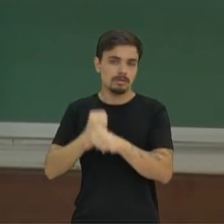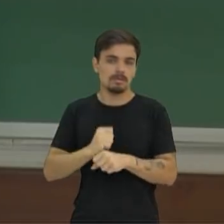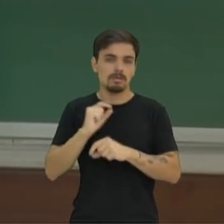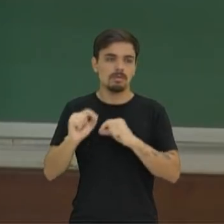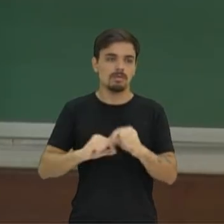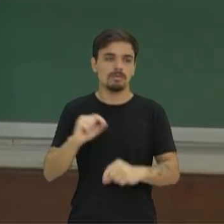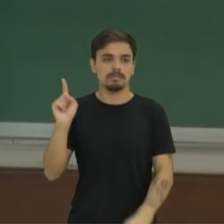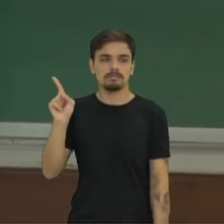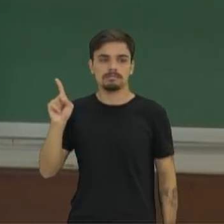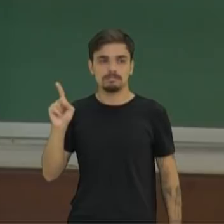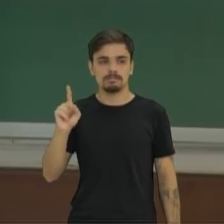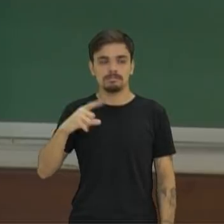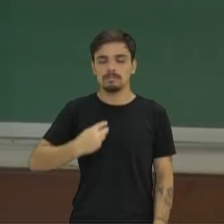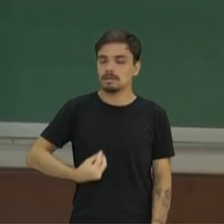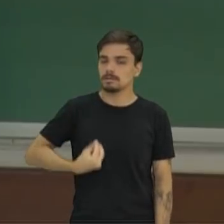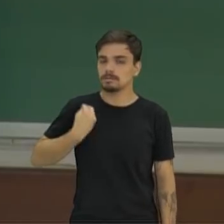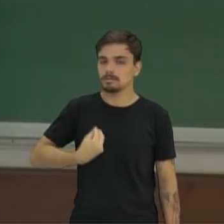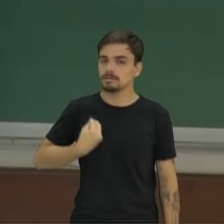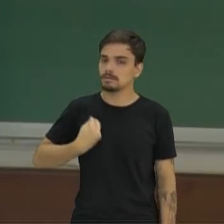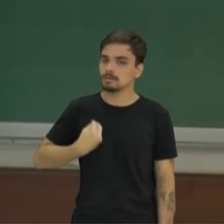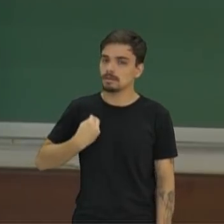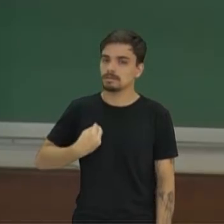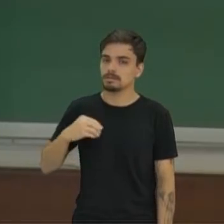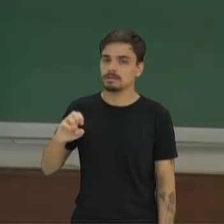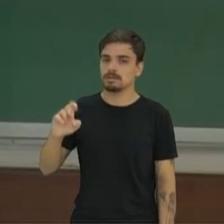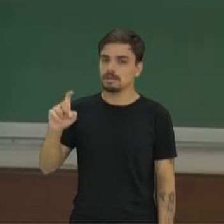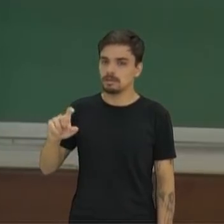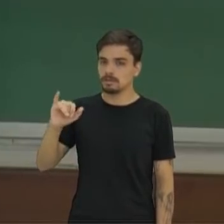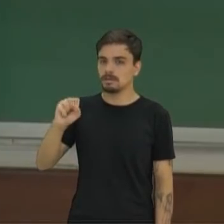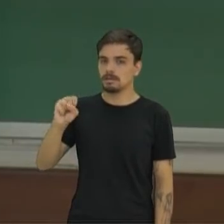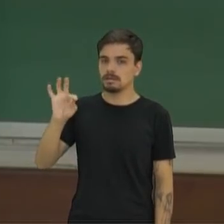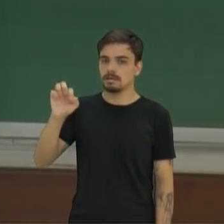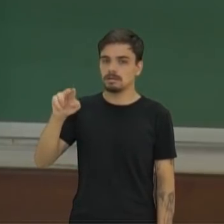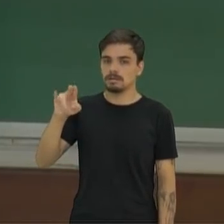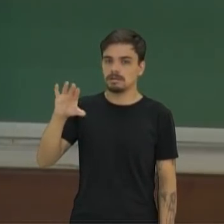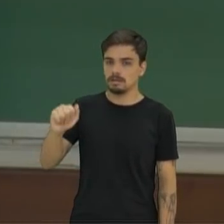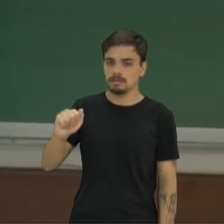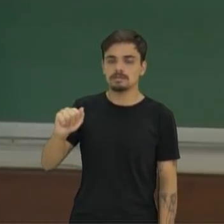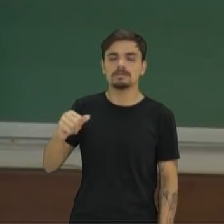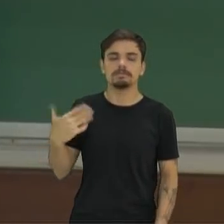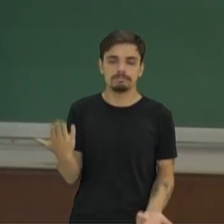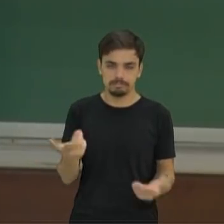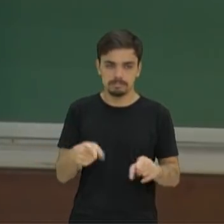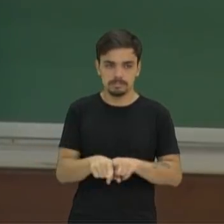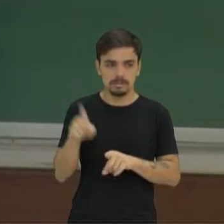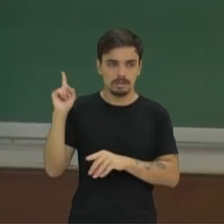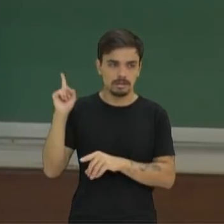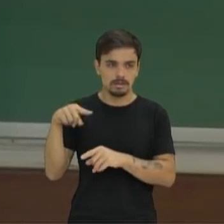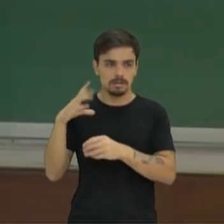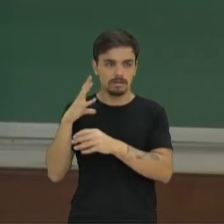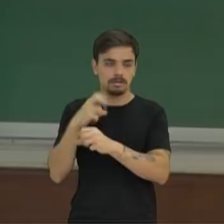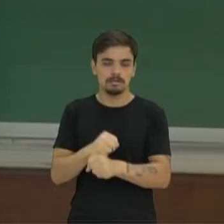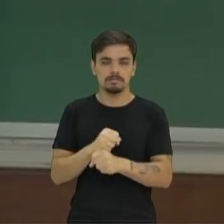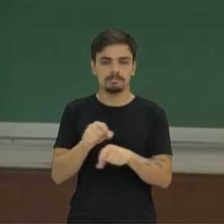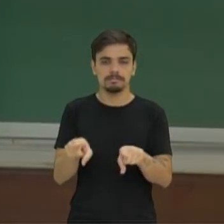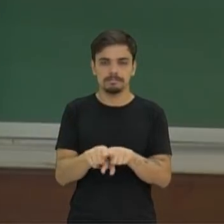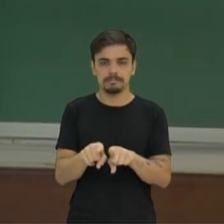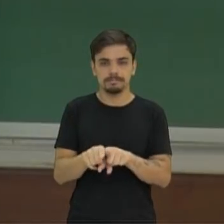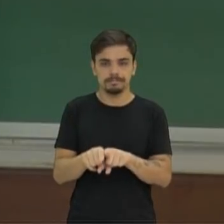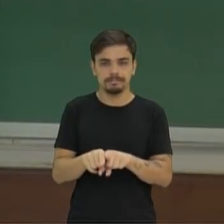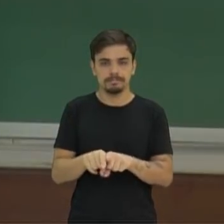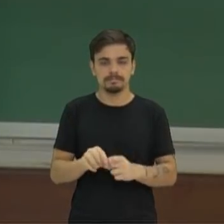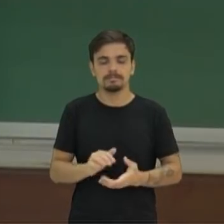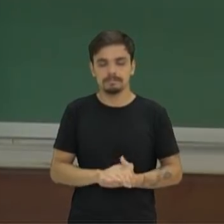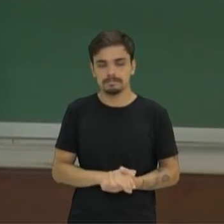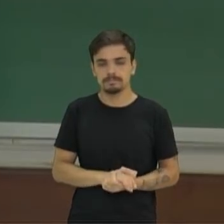retomando? Está retomando a palavra existência. É isso que ele está retomando. Então aqui, ó, a nossa existência. Para